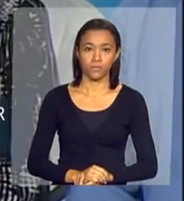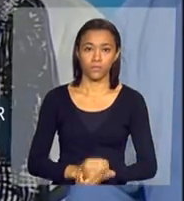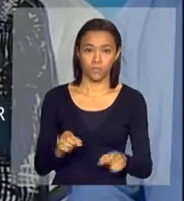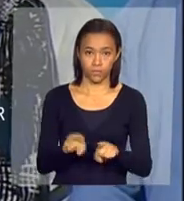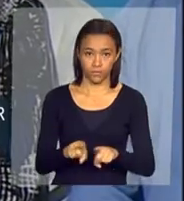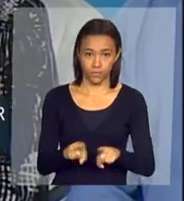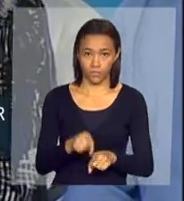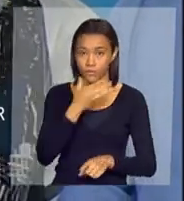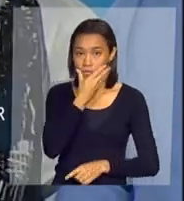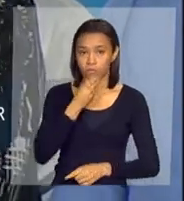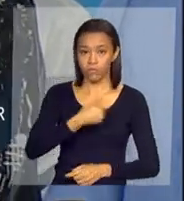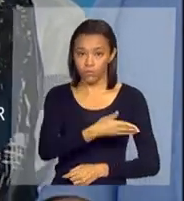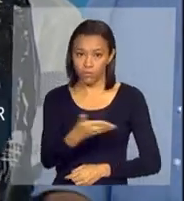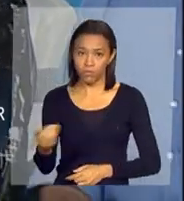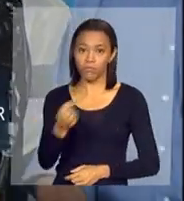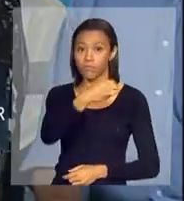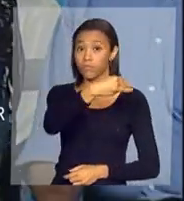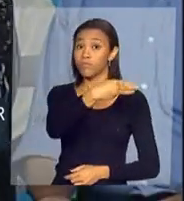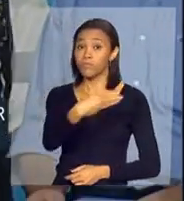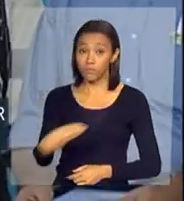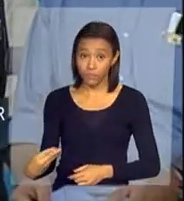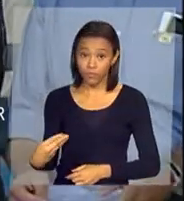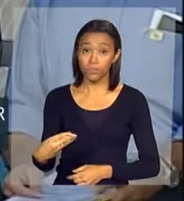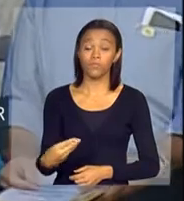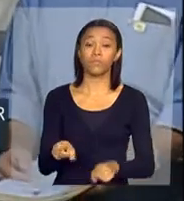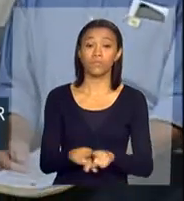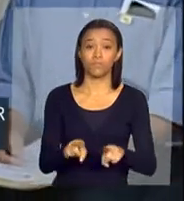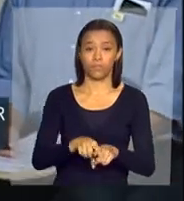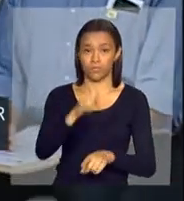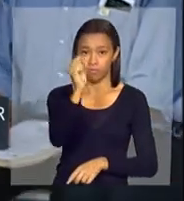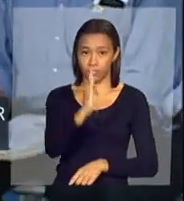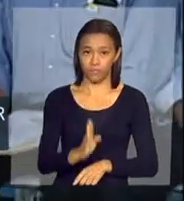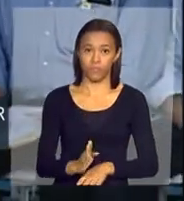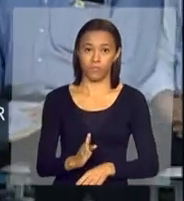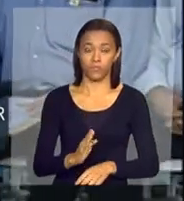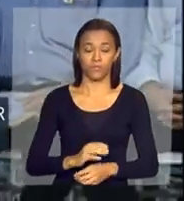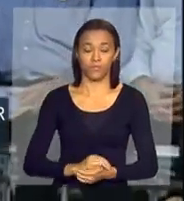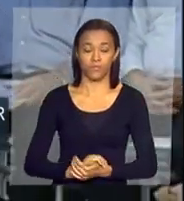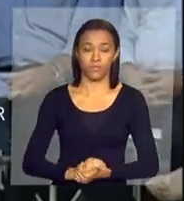Senhores ministros da República,